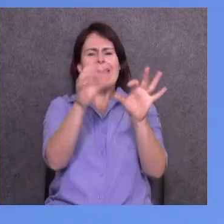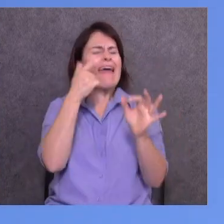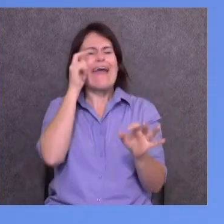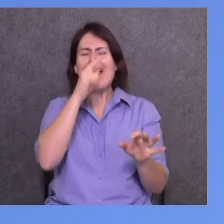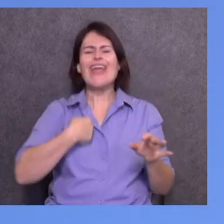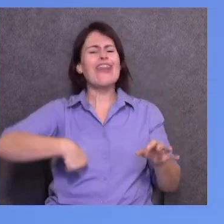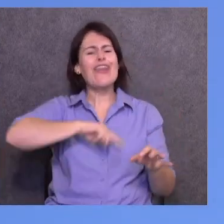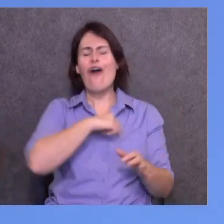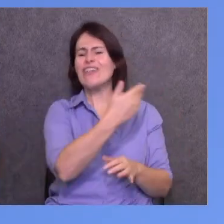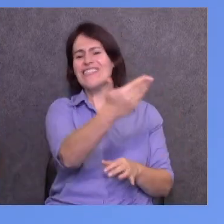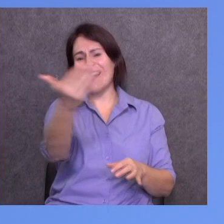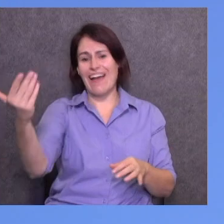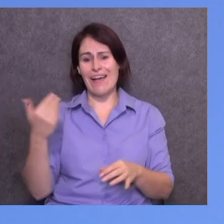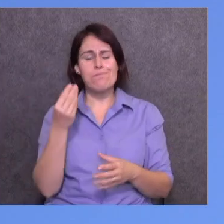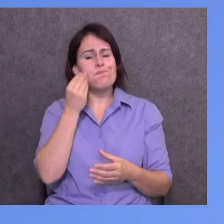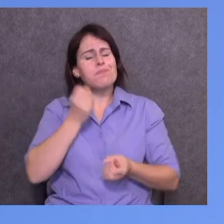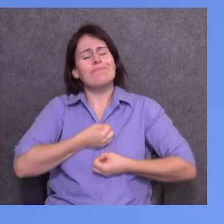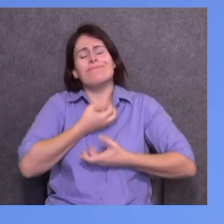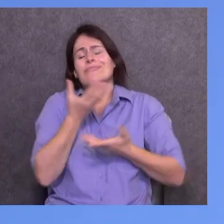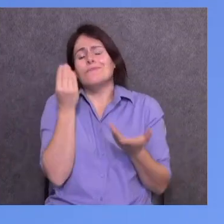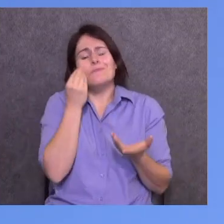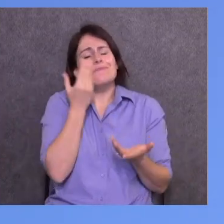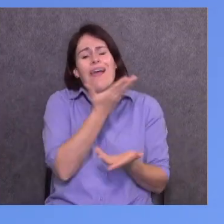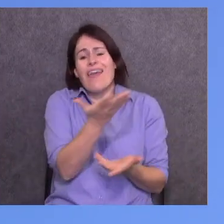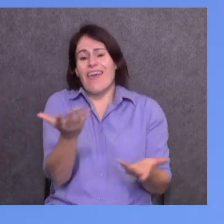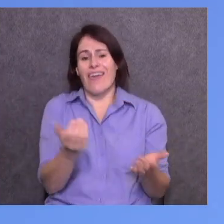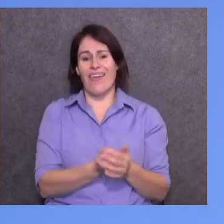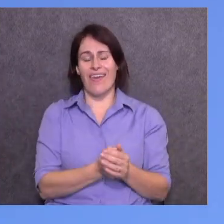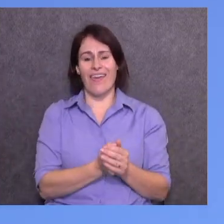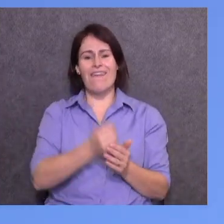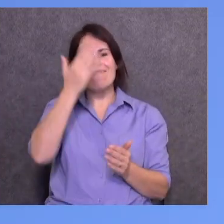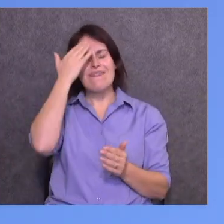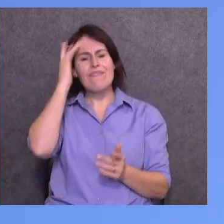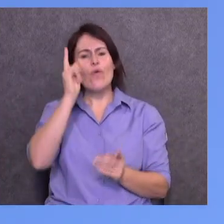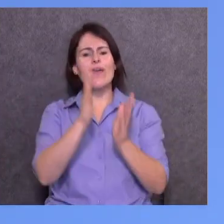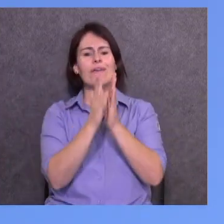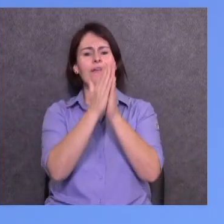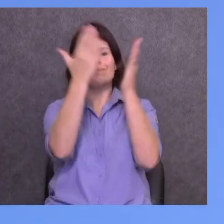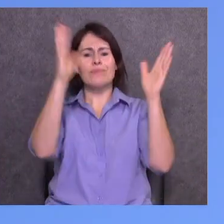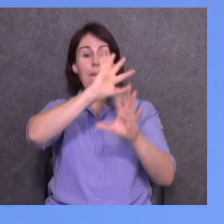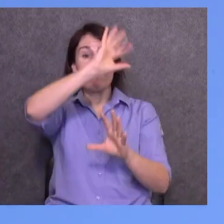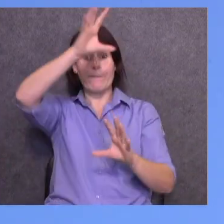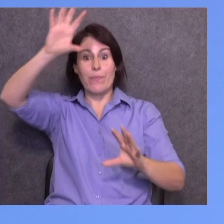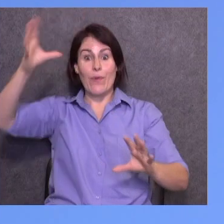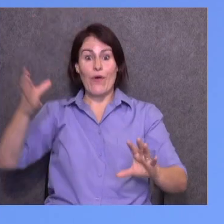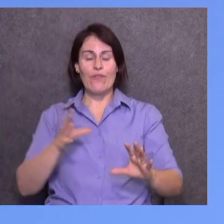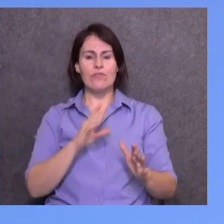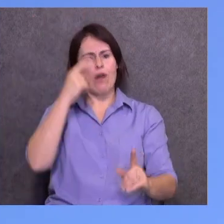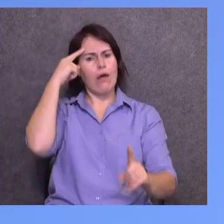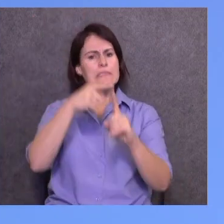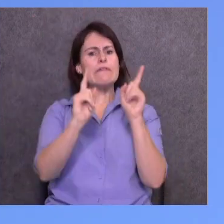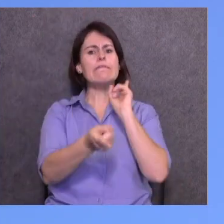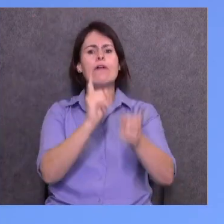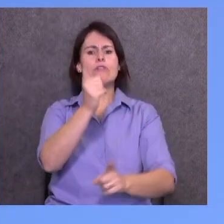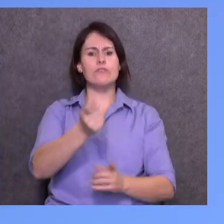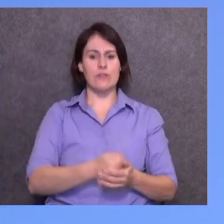sugerindo o seu modo de ser, impulsionando a missão da igreja entre os povos, porque ela é